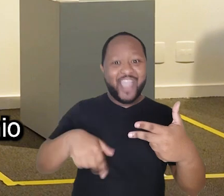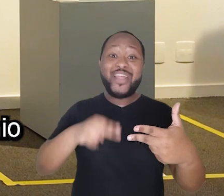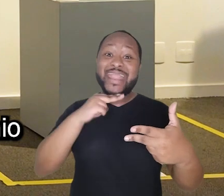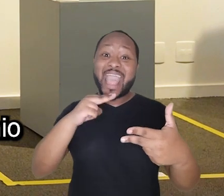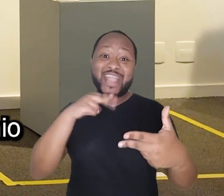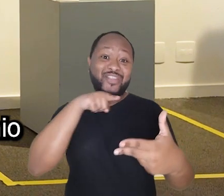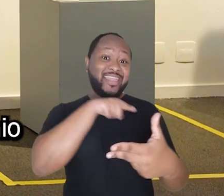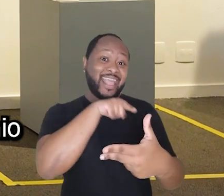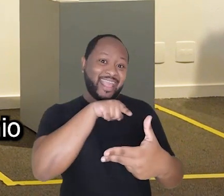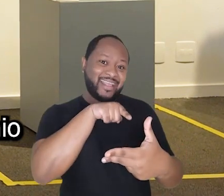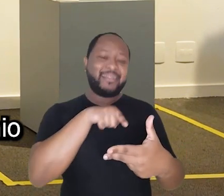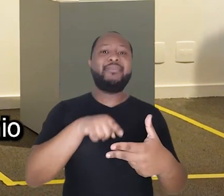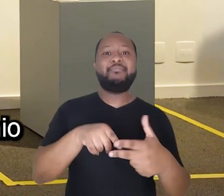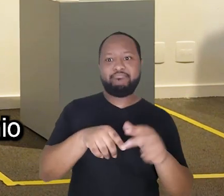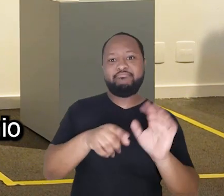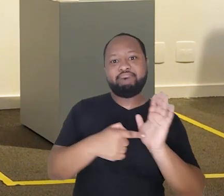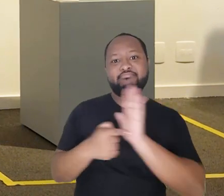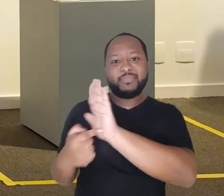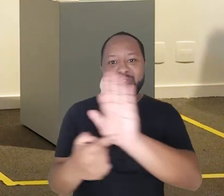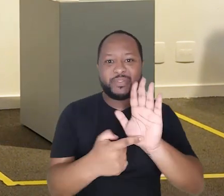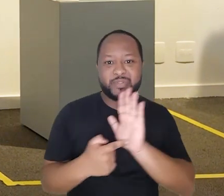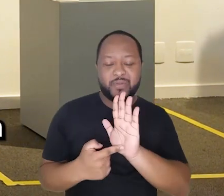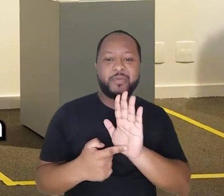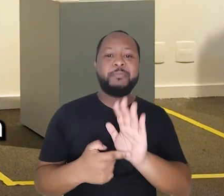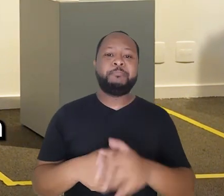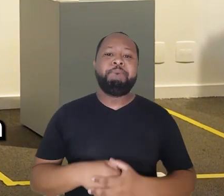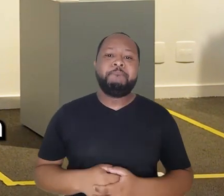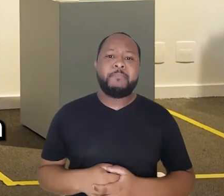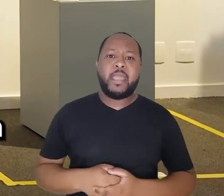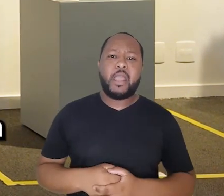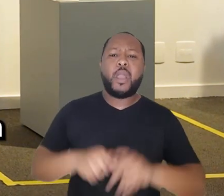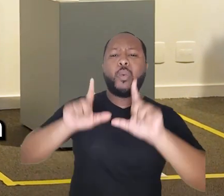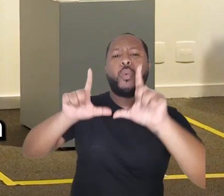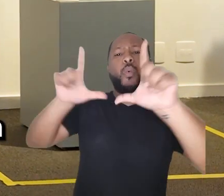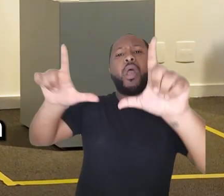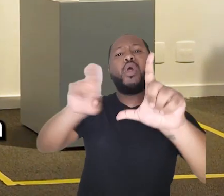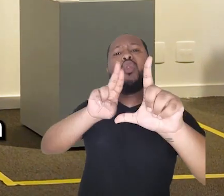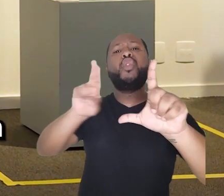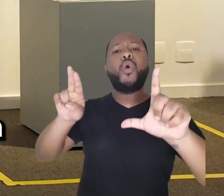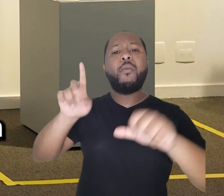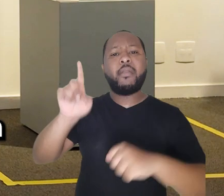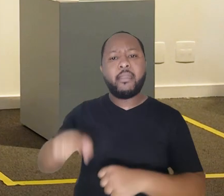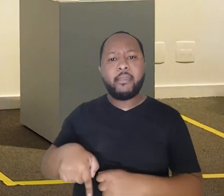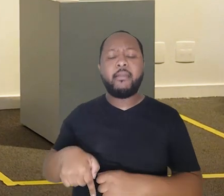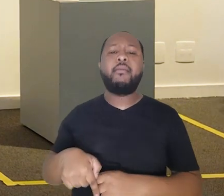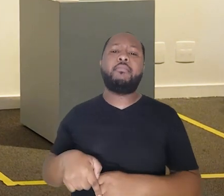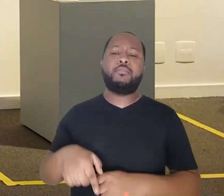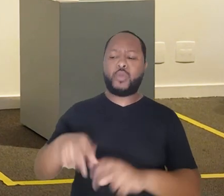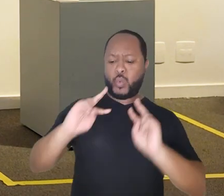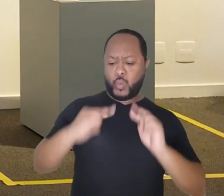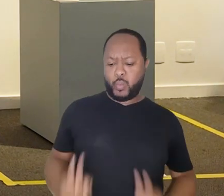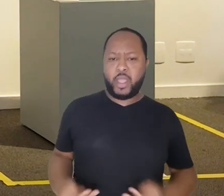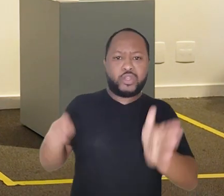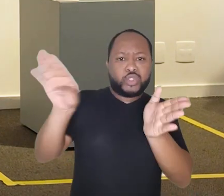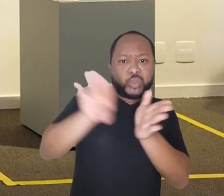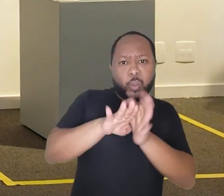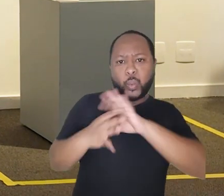próprio Antônio Poteiro, assinado aqui por ele. Esse quadro se chama A Chegada do Homem à Terra, do